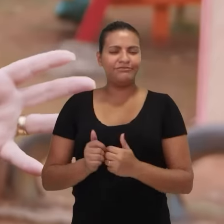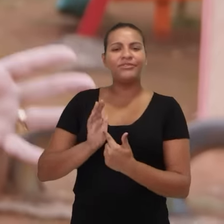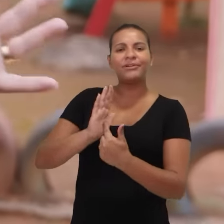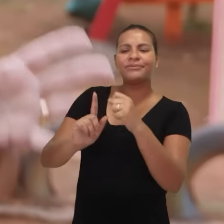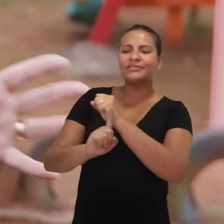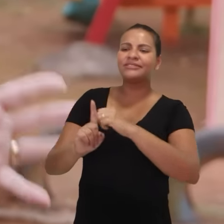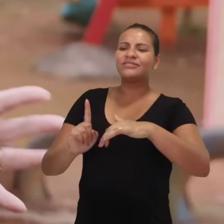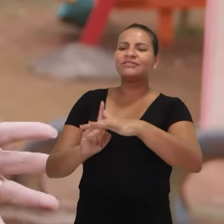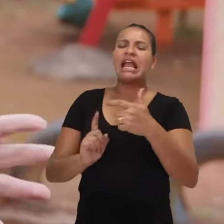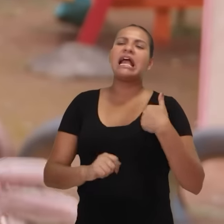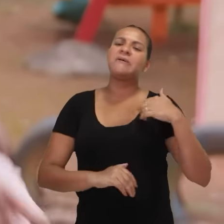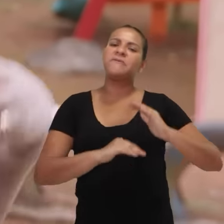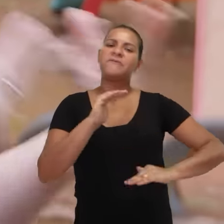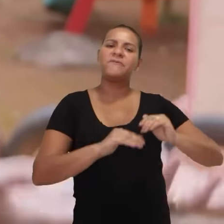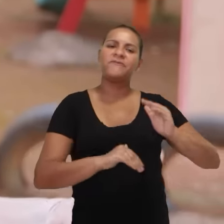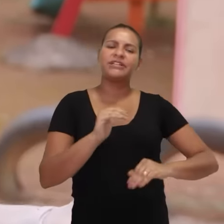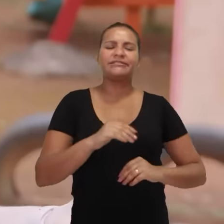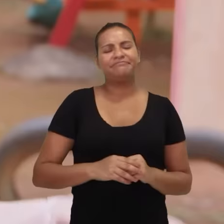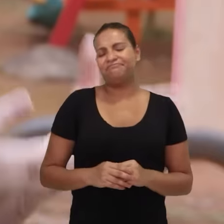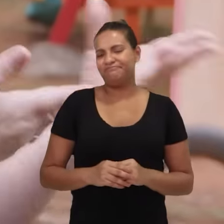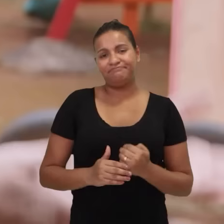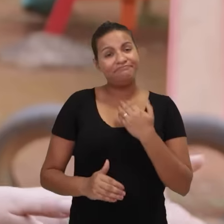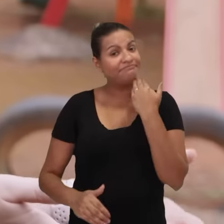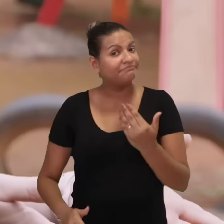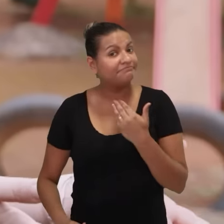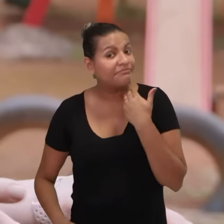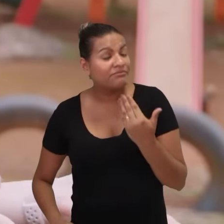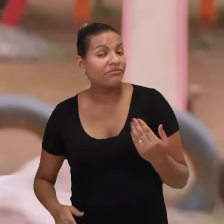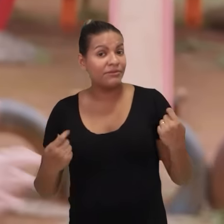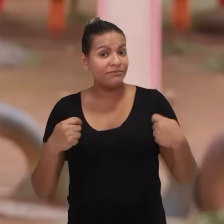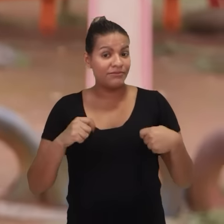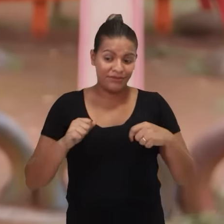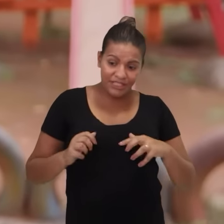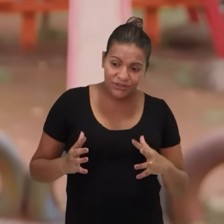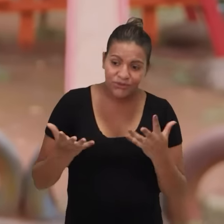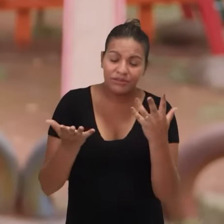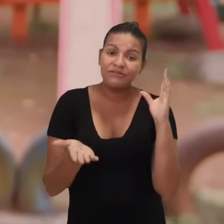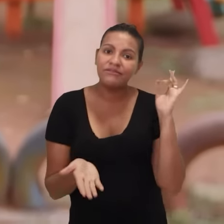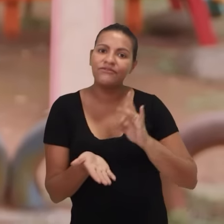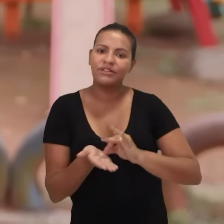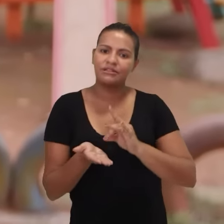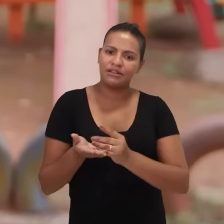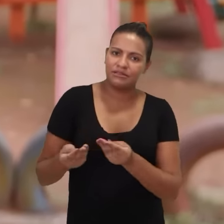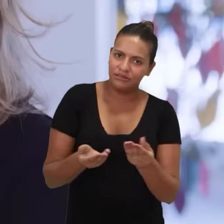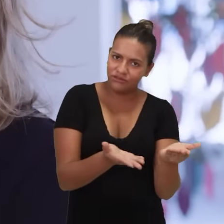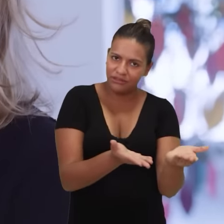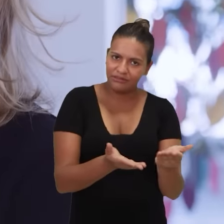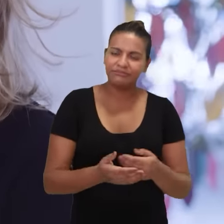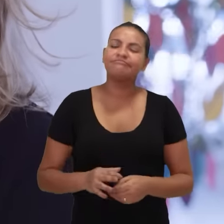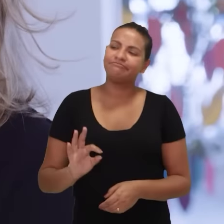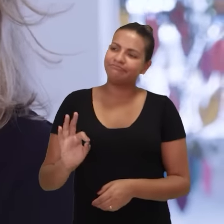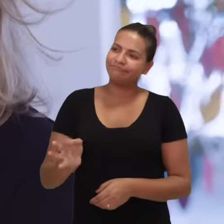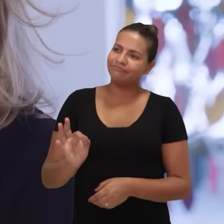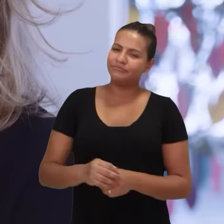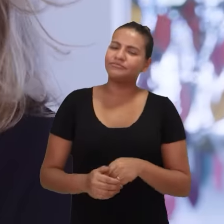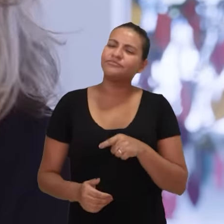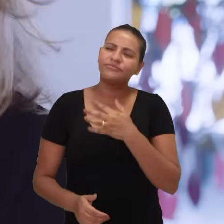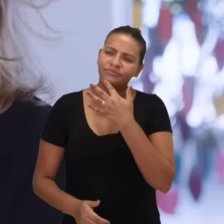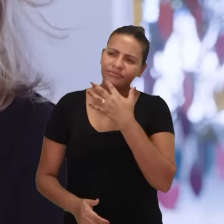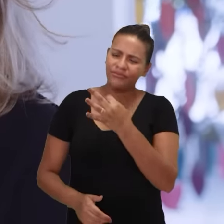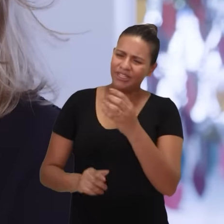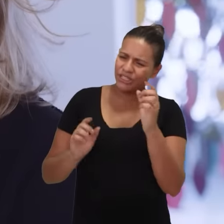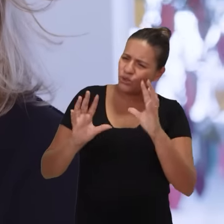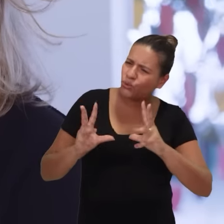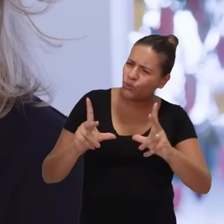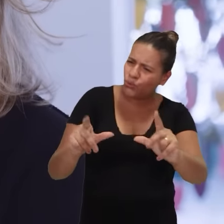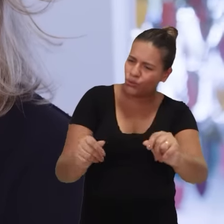coisa só tem sentido quando essa situação chega de verdade para a população que mais precisa, né? E você acha que é possível em todos